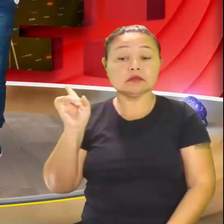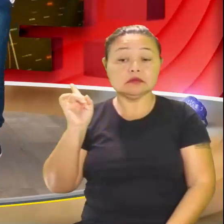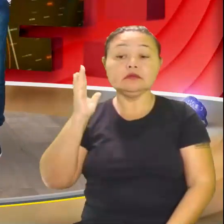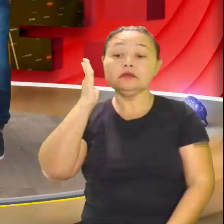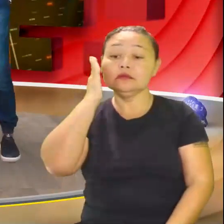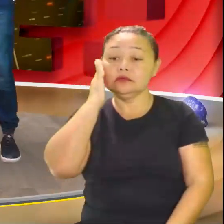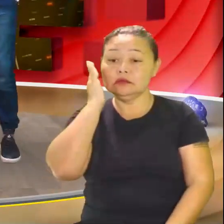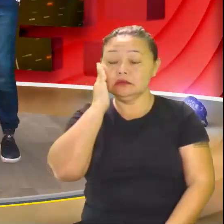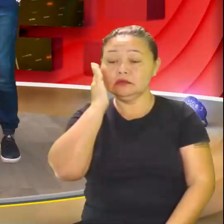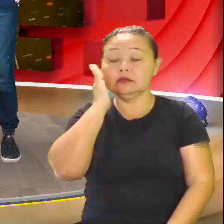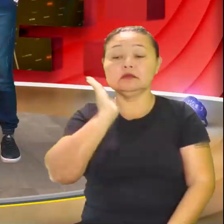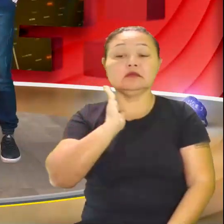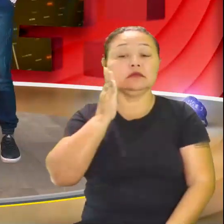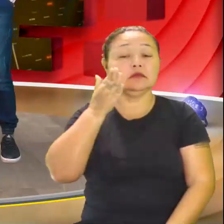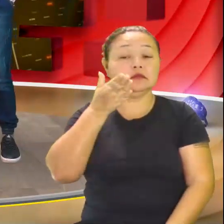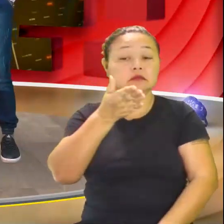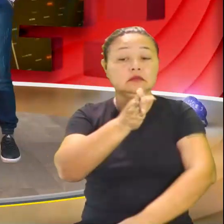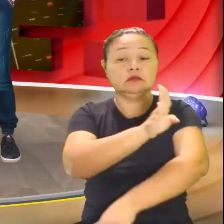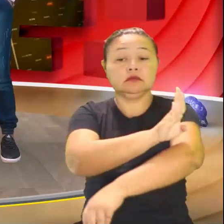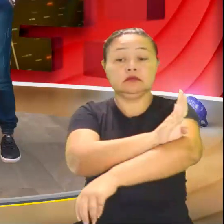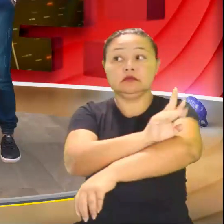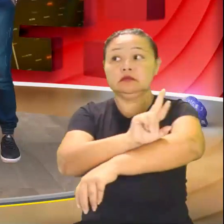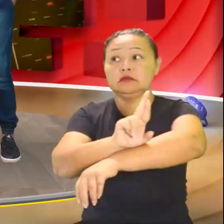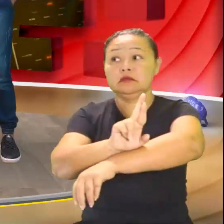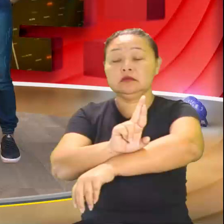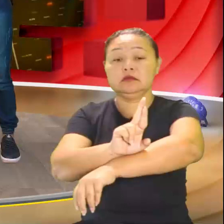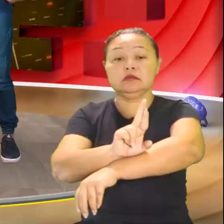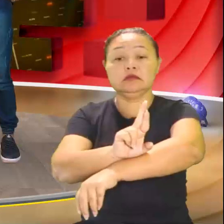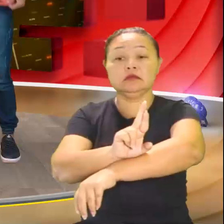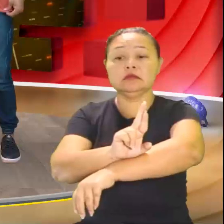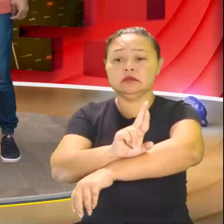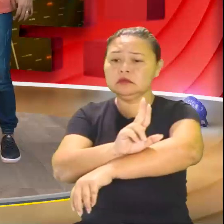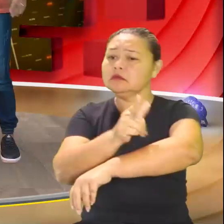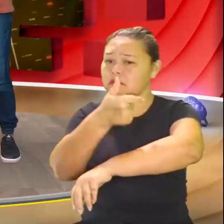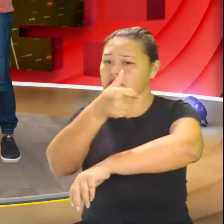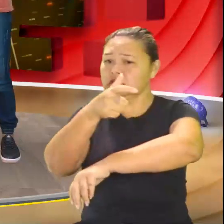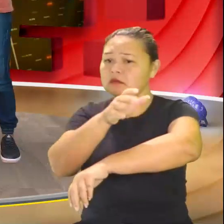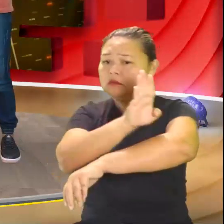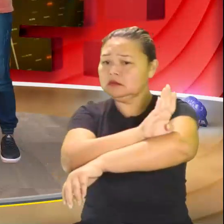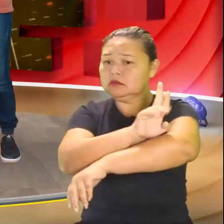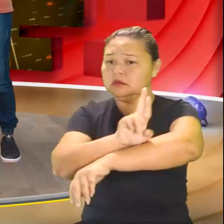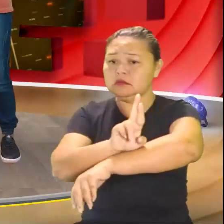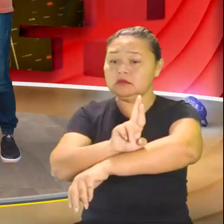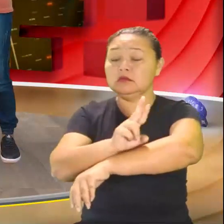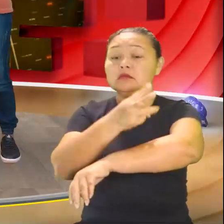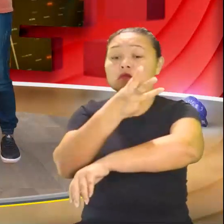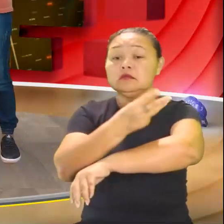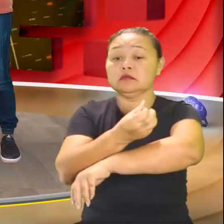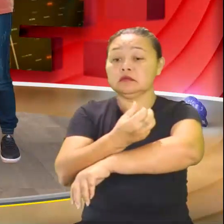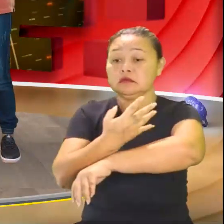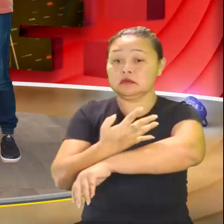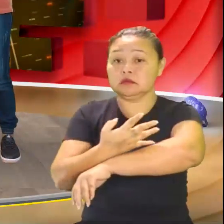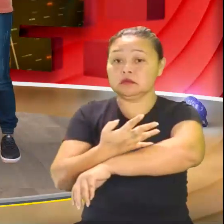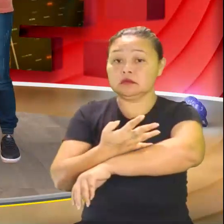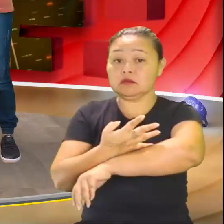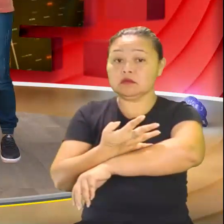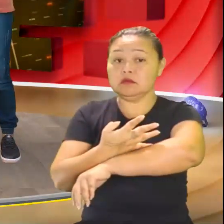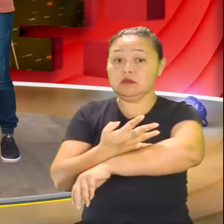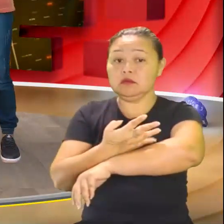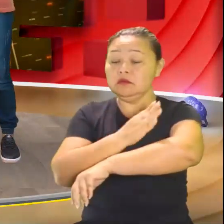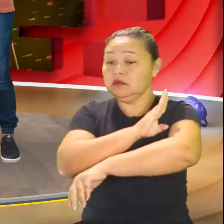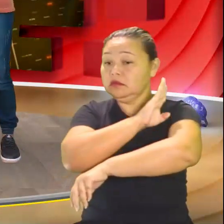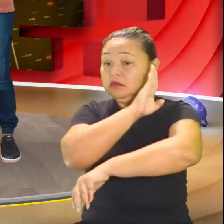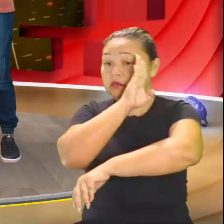eu sei porque a gente passa por ela na BR. Então ela fica na BR. Isso, BR-364. Não, mas aí, quem